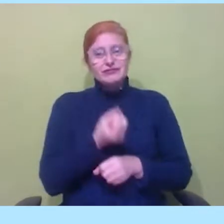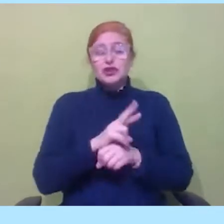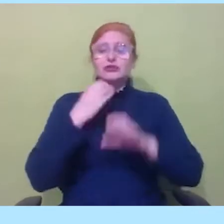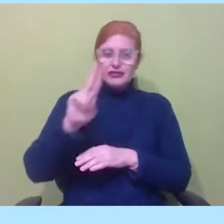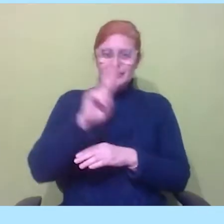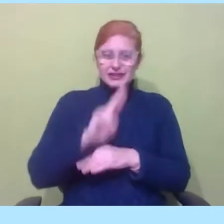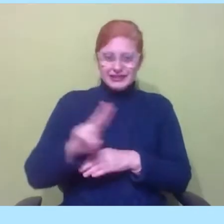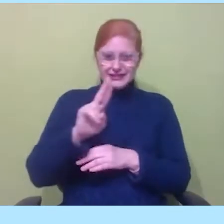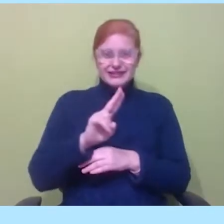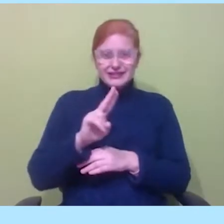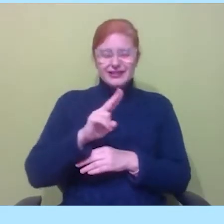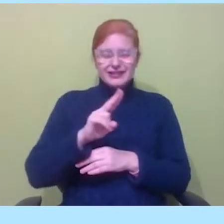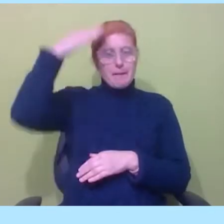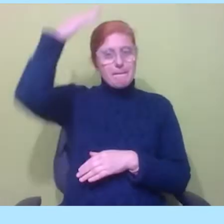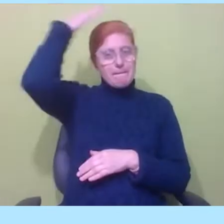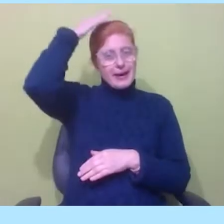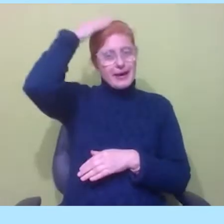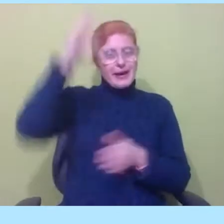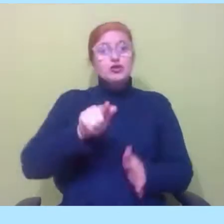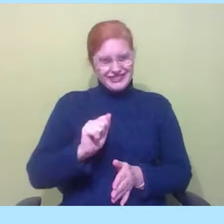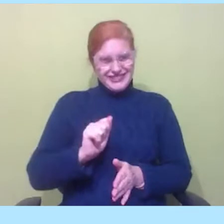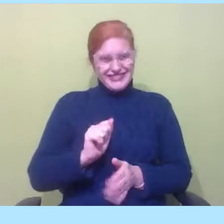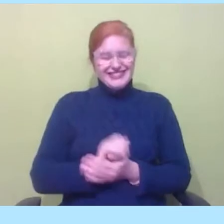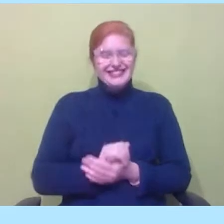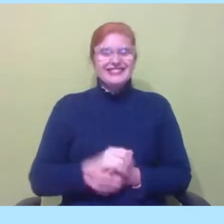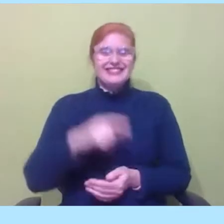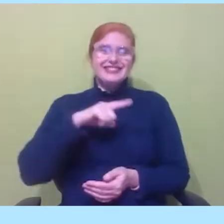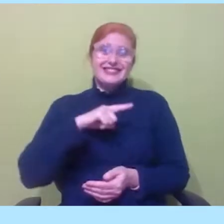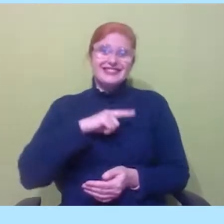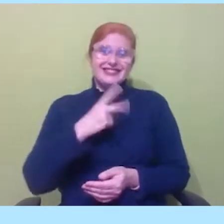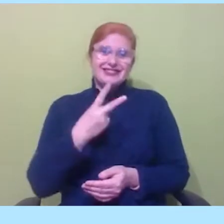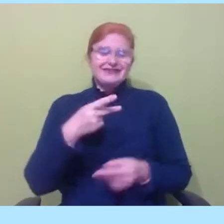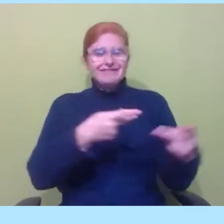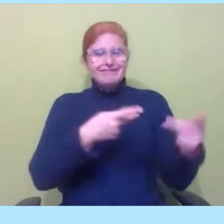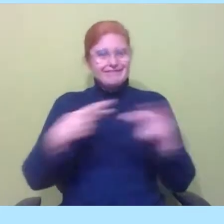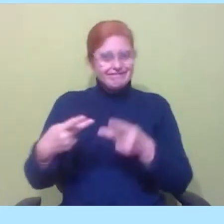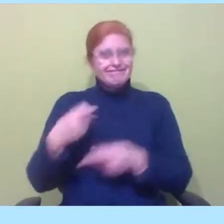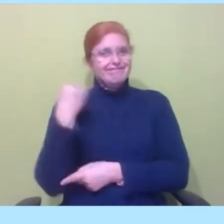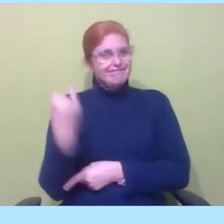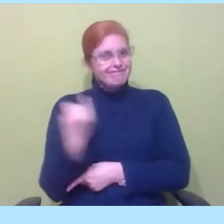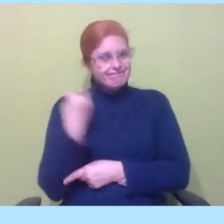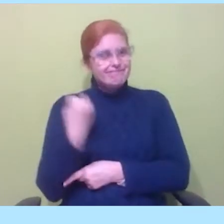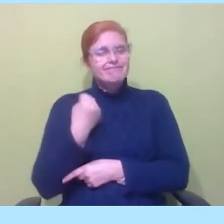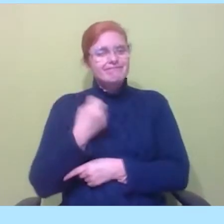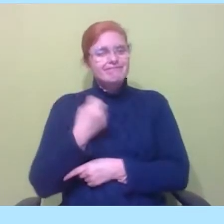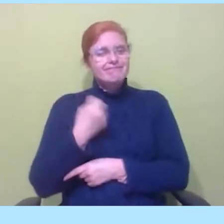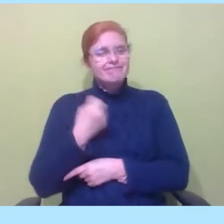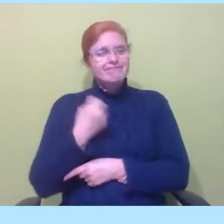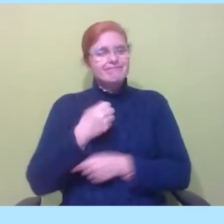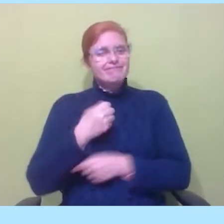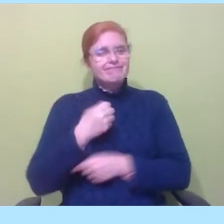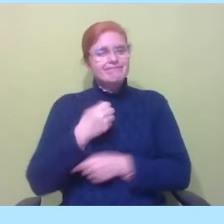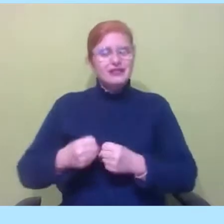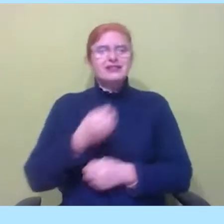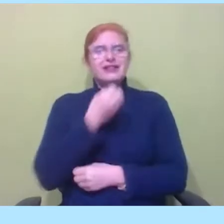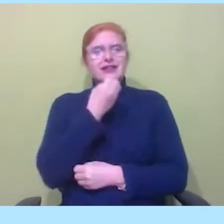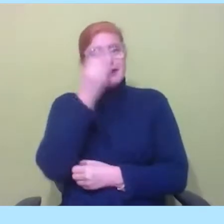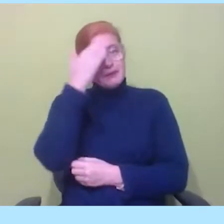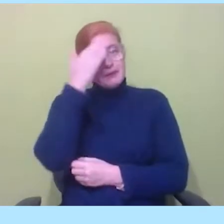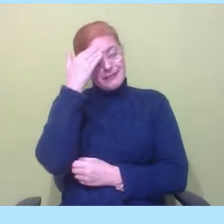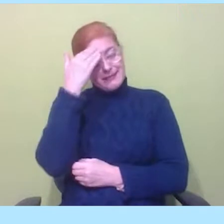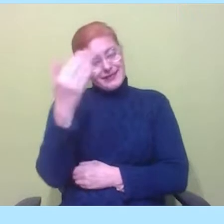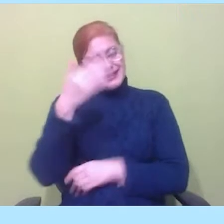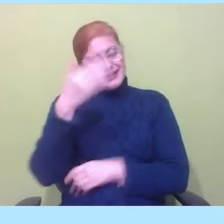Então, temos duas convidadas super importantes, potentes aqui. Obrigada pela participação. E eu passo